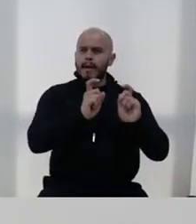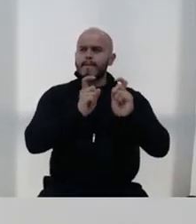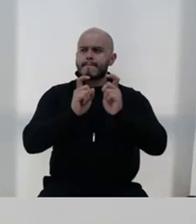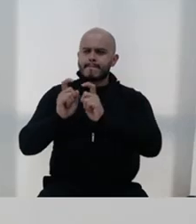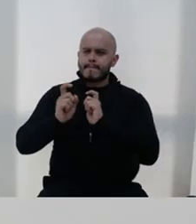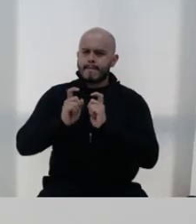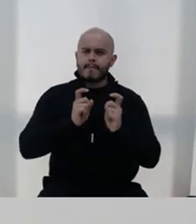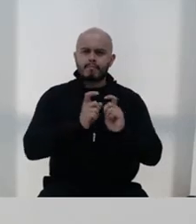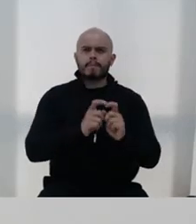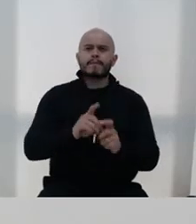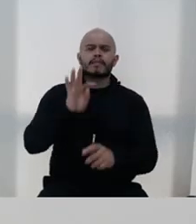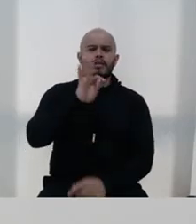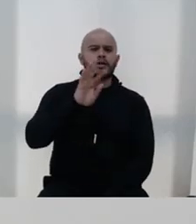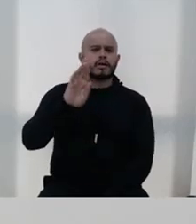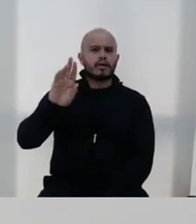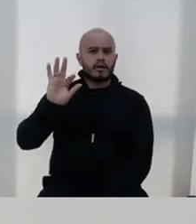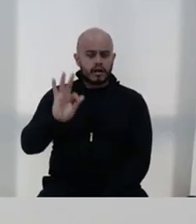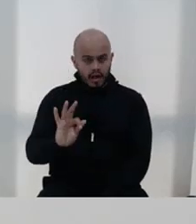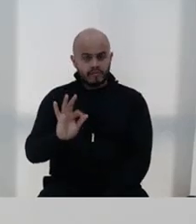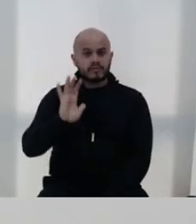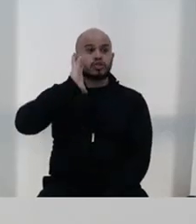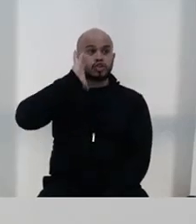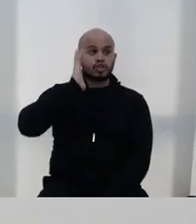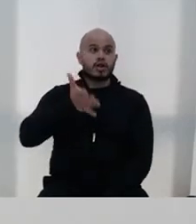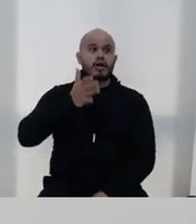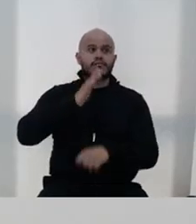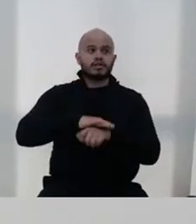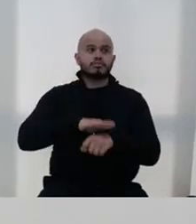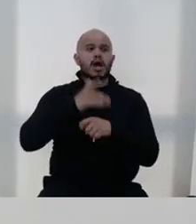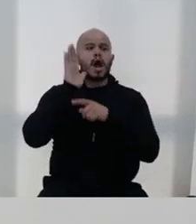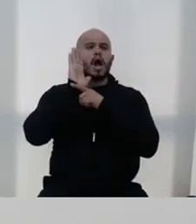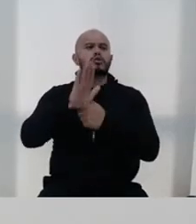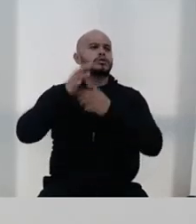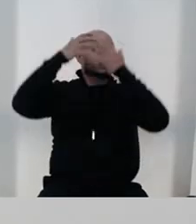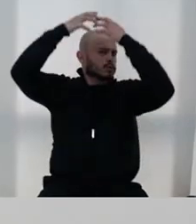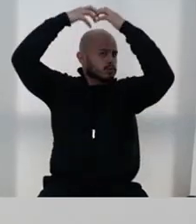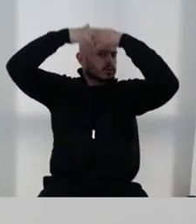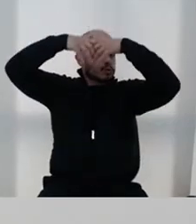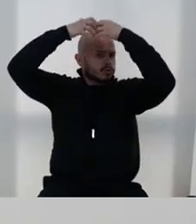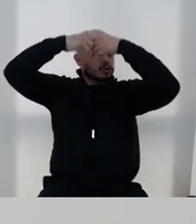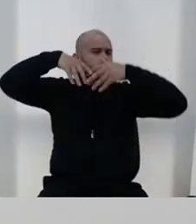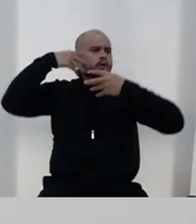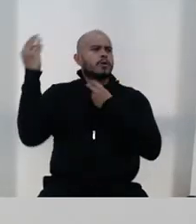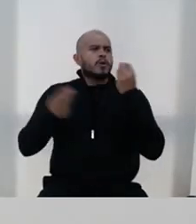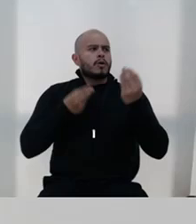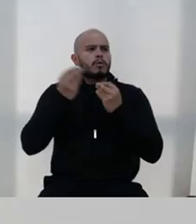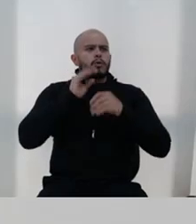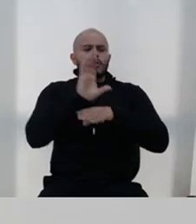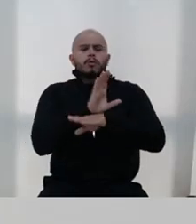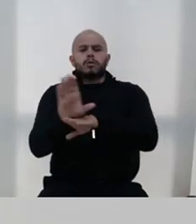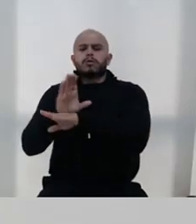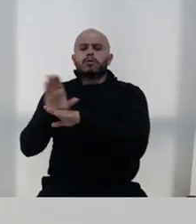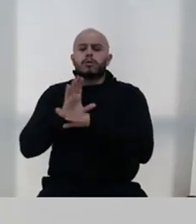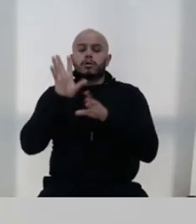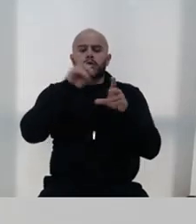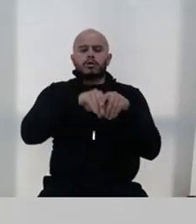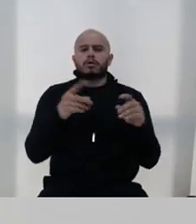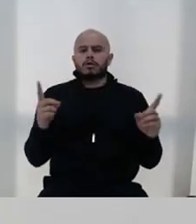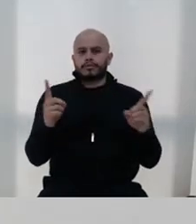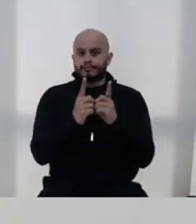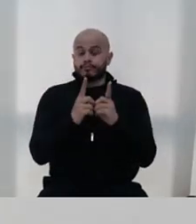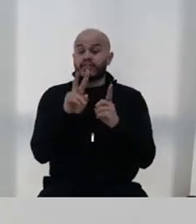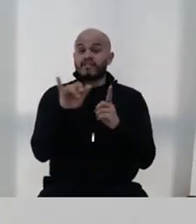no TRF para uma reflexão a respeito dos nossos fluxos internos de atendimento e